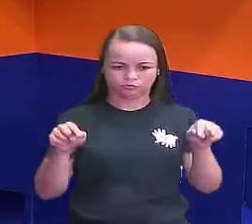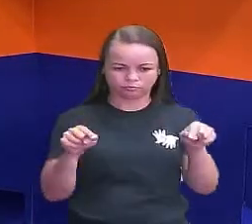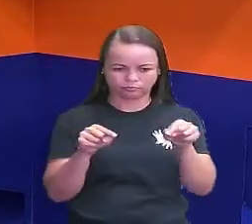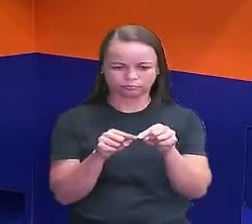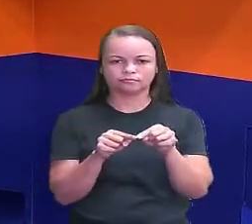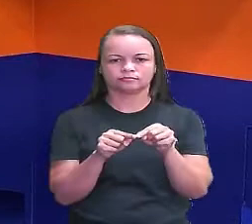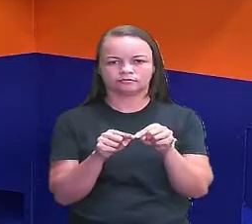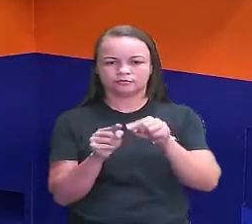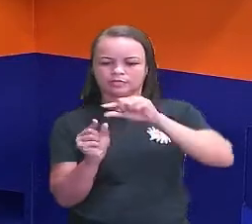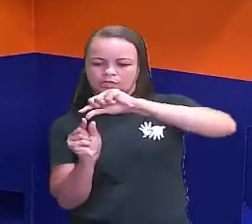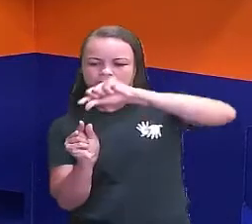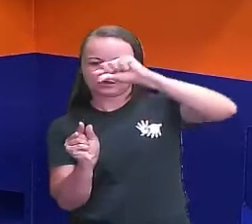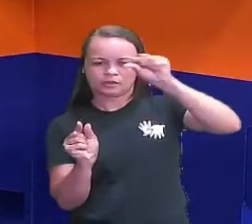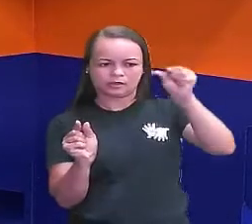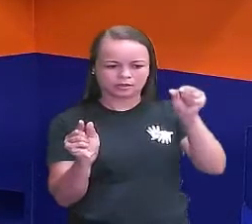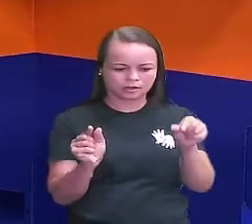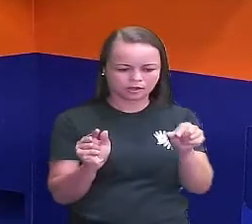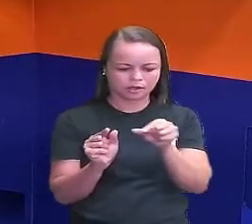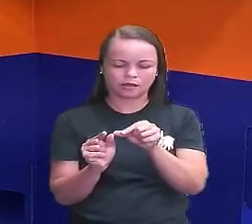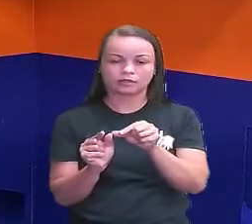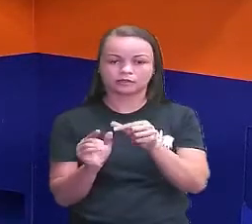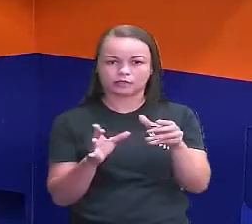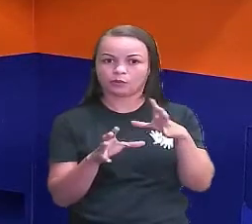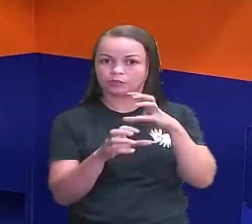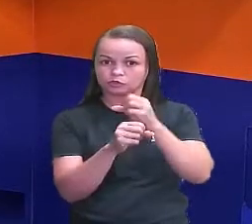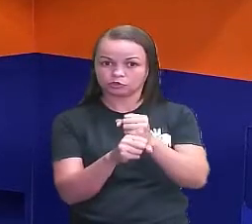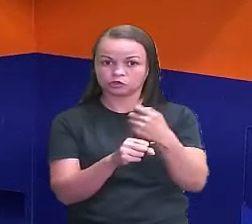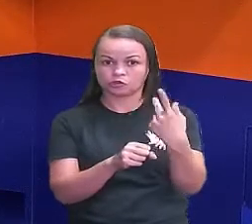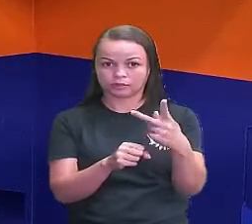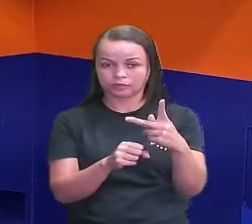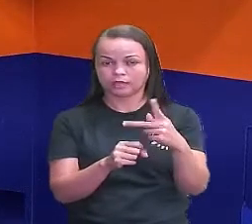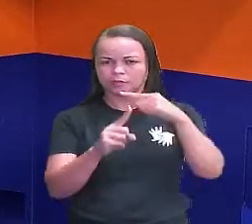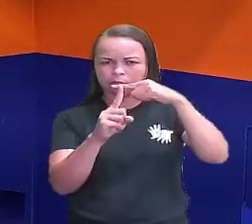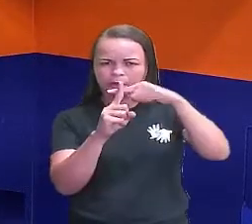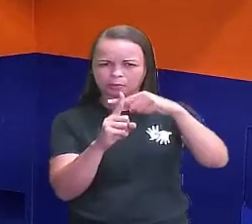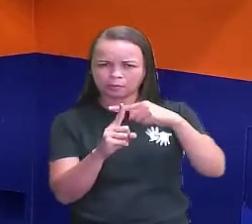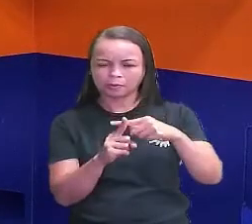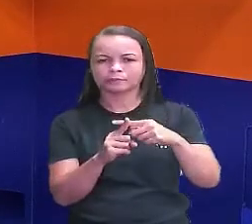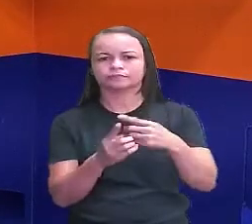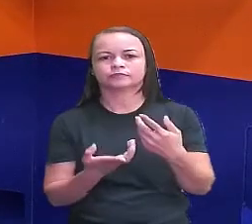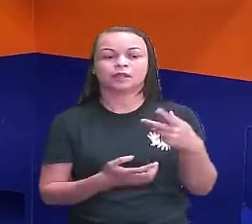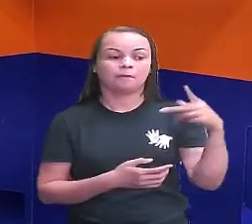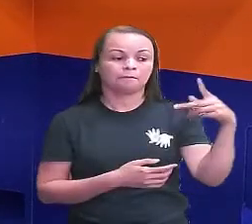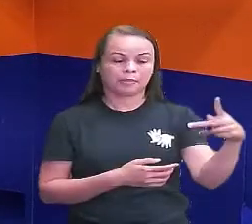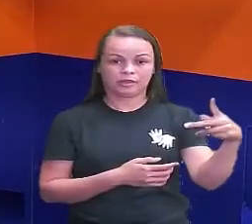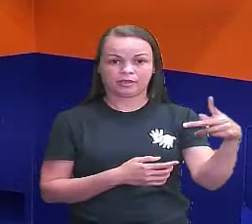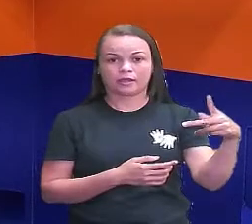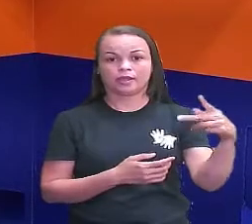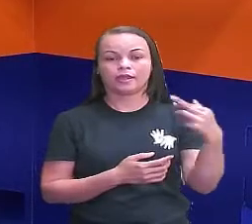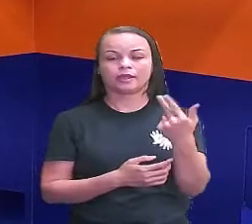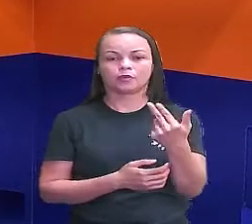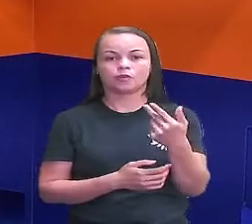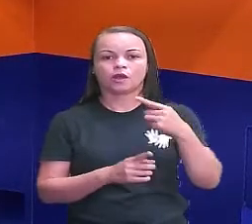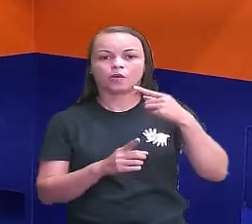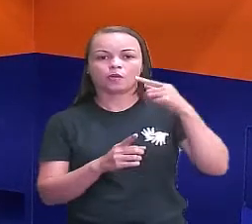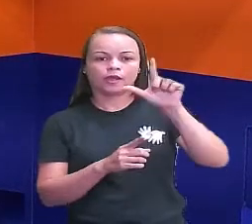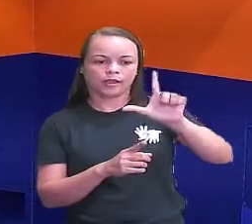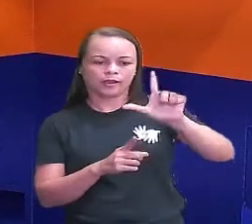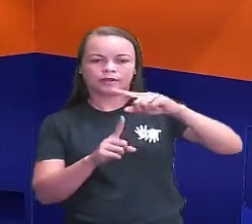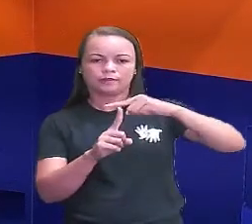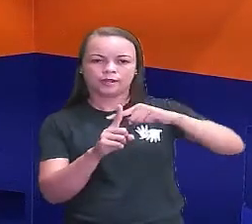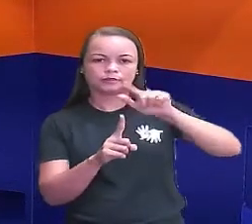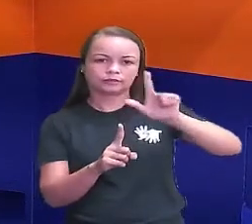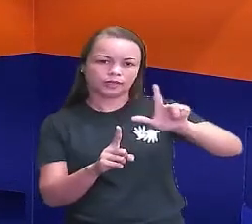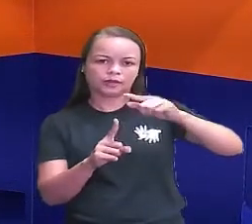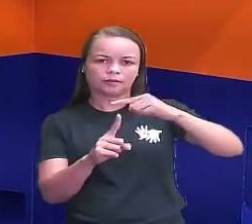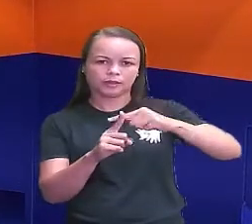isso? Então, se é a soma de todos os lados, então eu vou somar. P é igual a quem? A L mais L